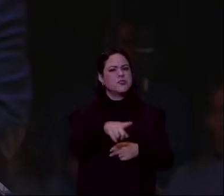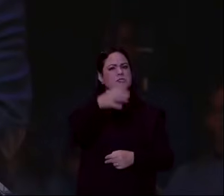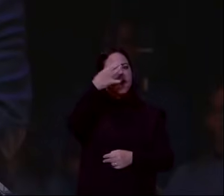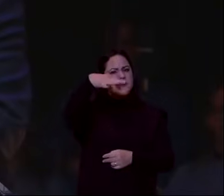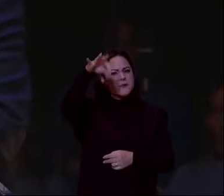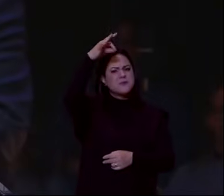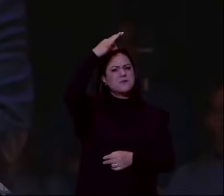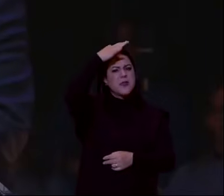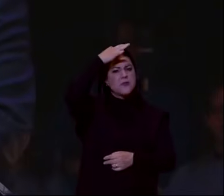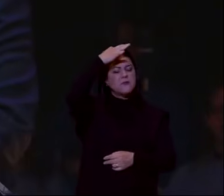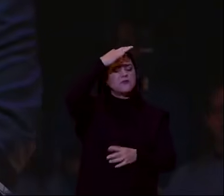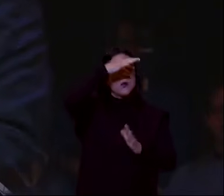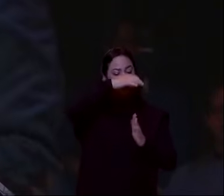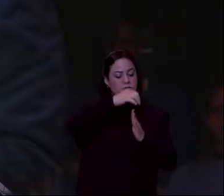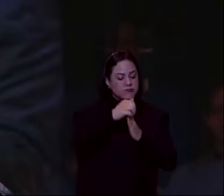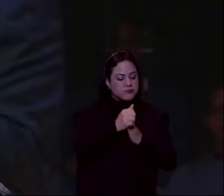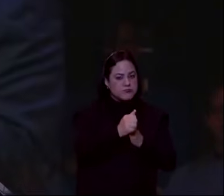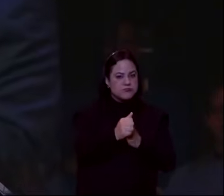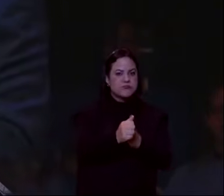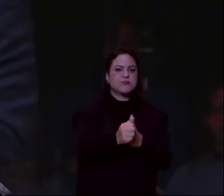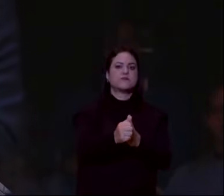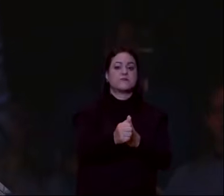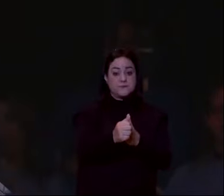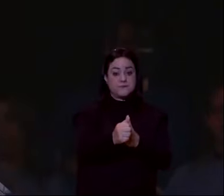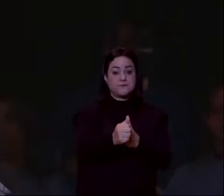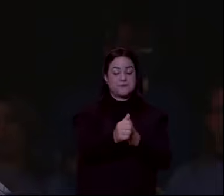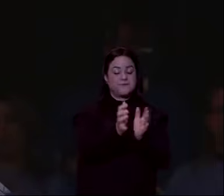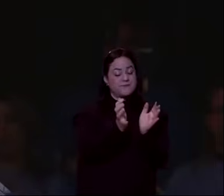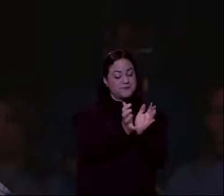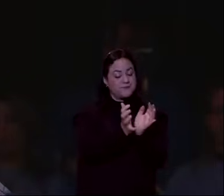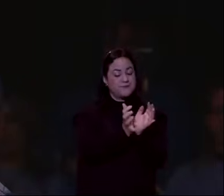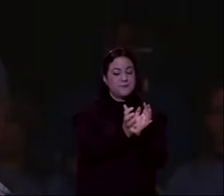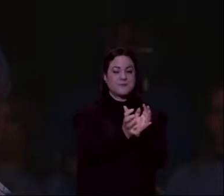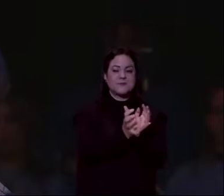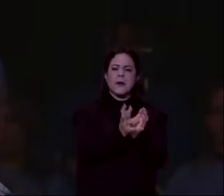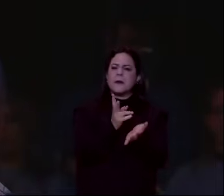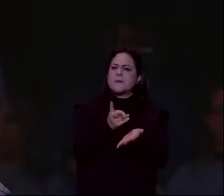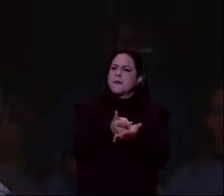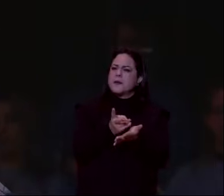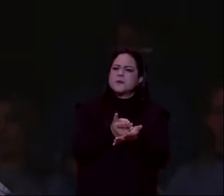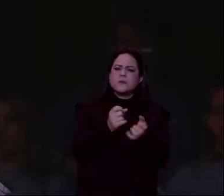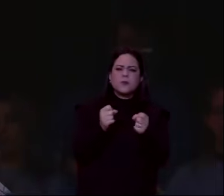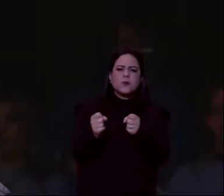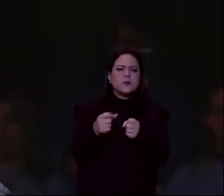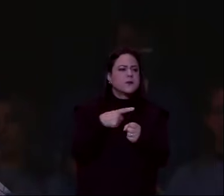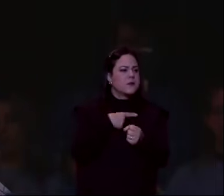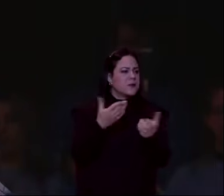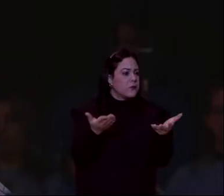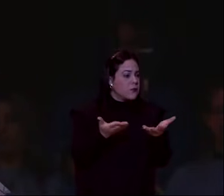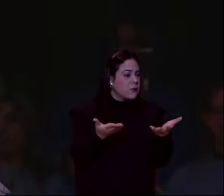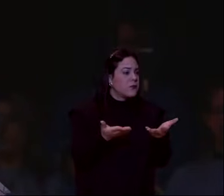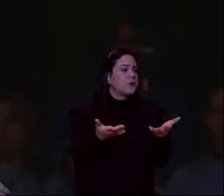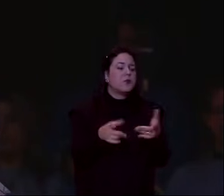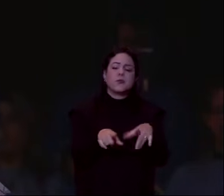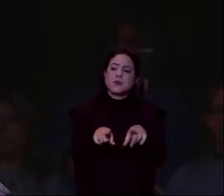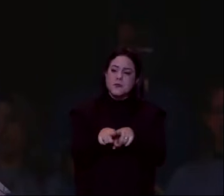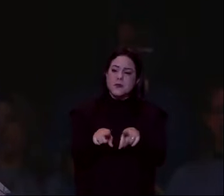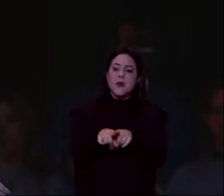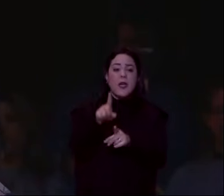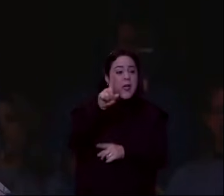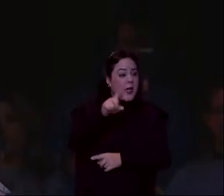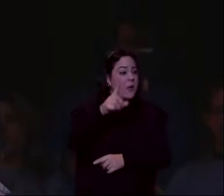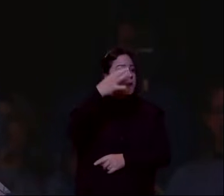Espírito Santo. E esse mesmo poder, ele está disponível hoje. É o